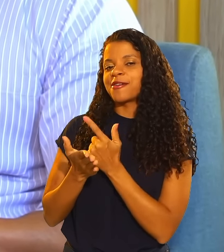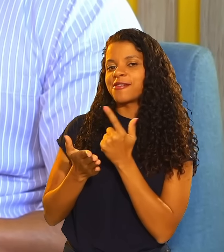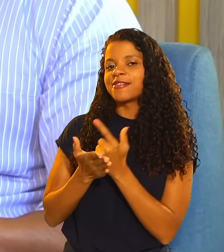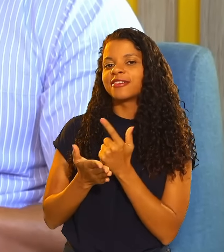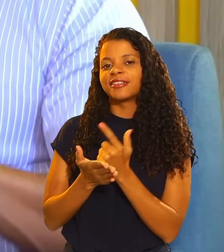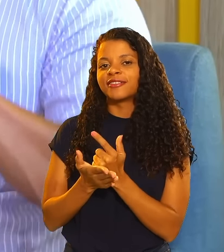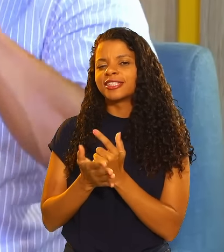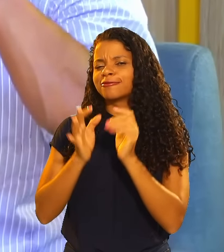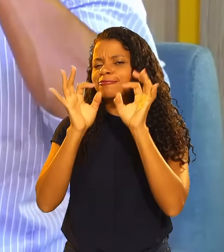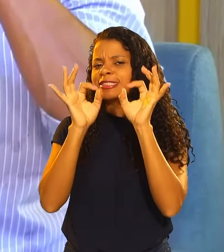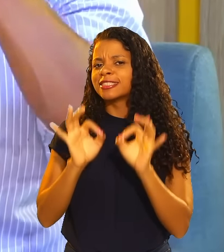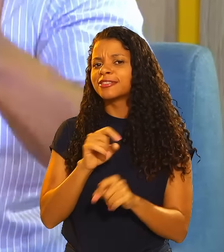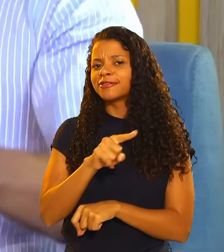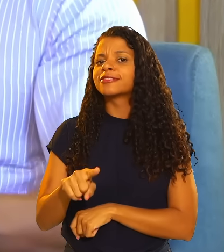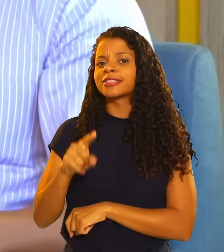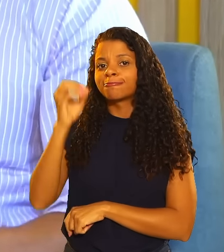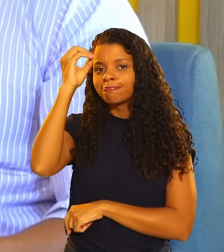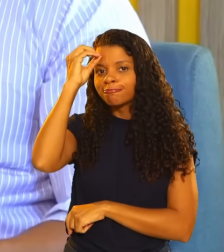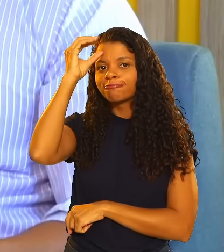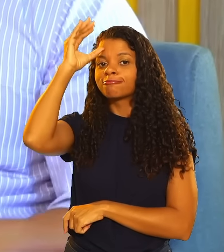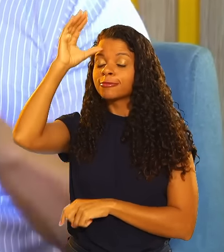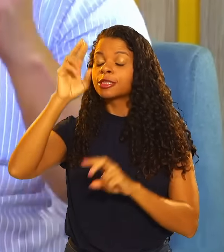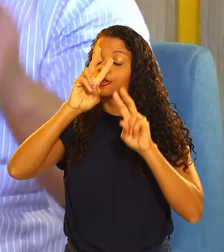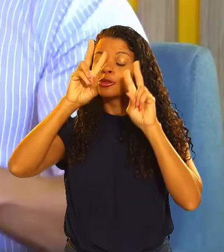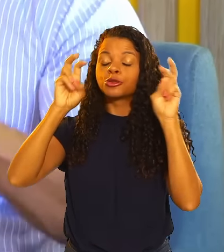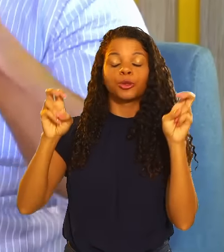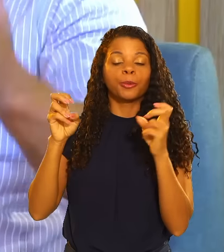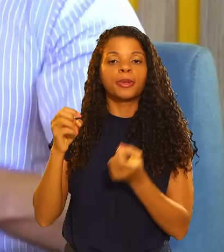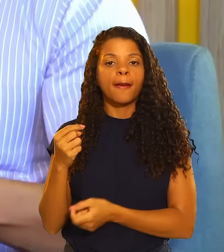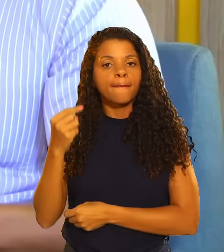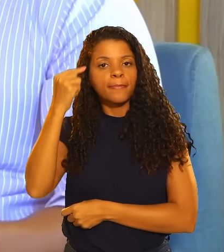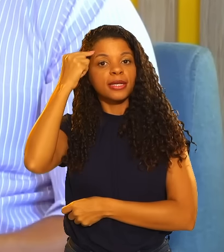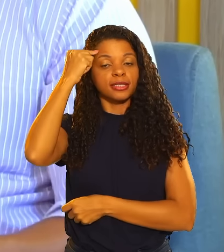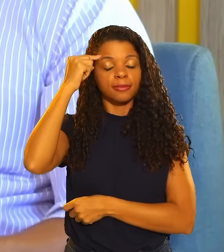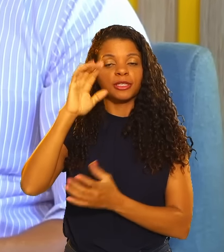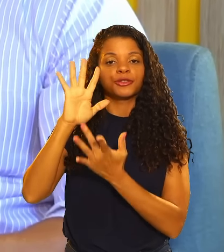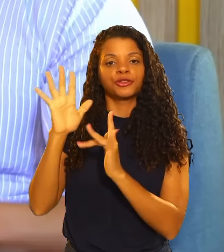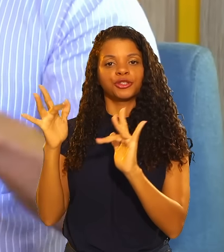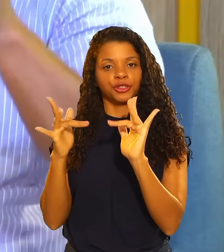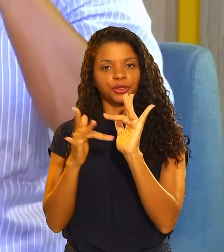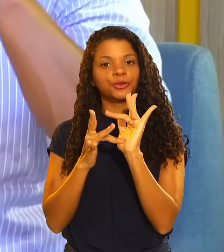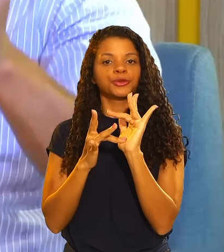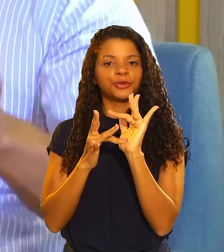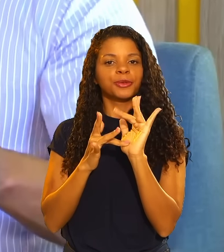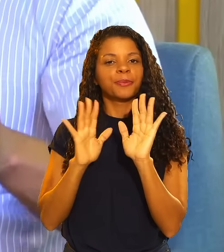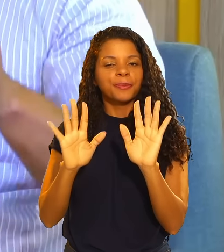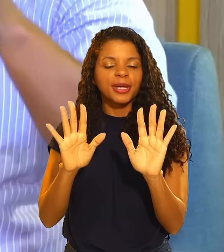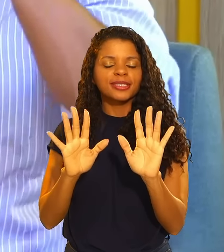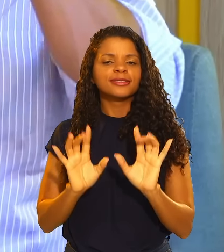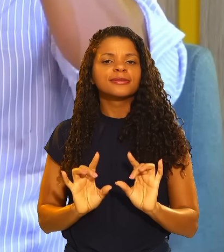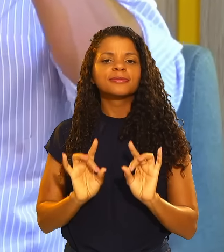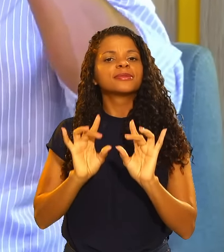certeza que vai trazer verdades importantes acerca do caráter, da mente, da personalidade de Cristo, mas